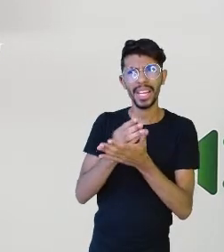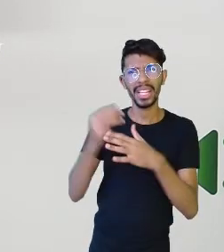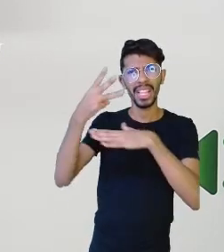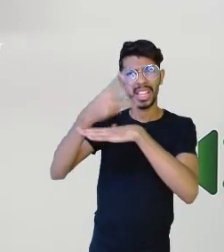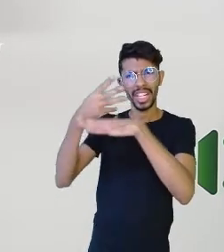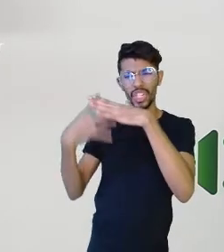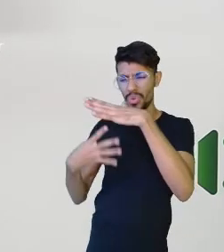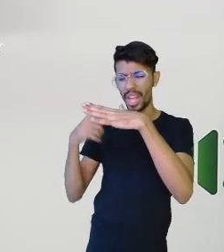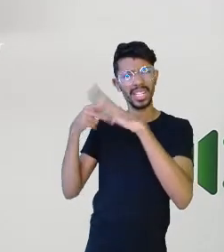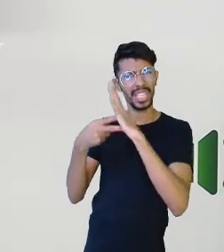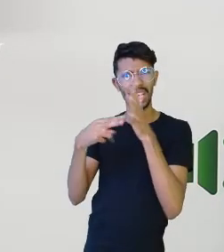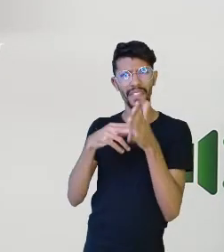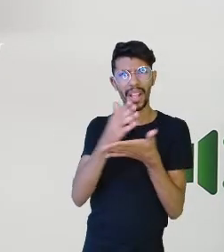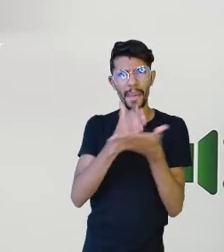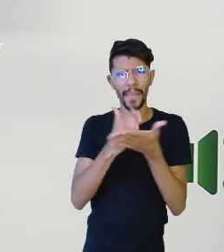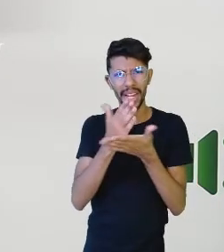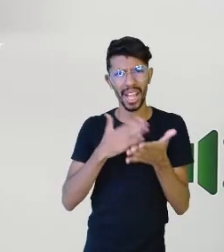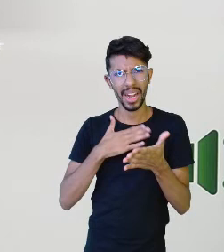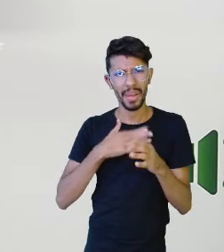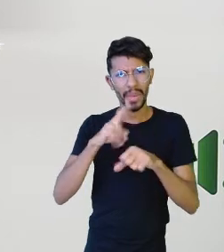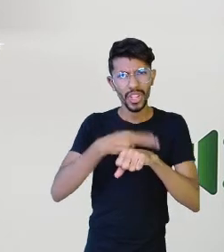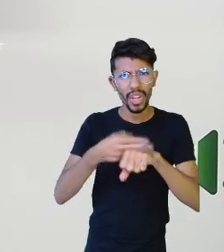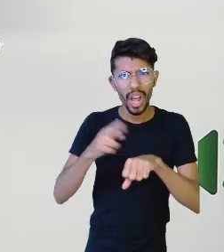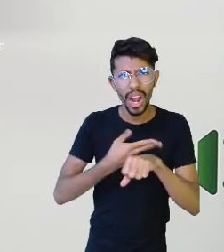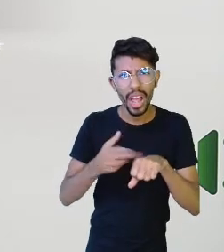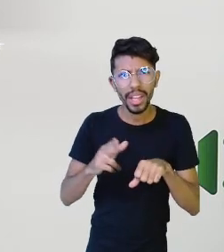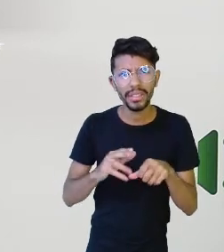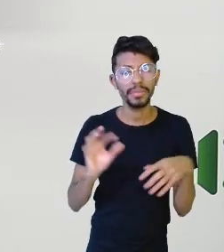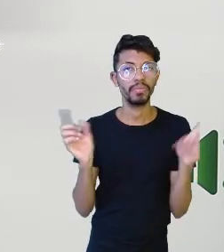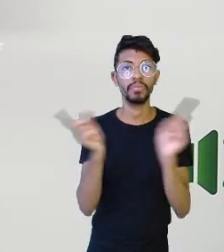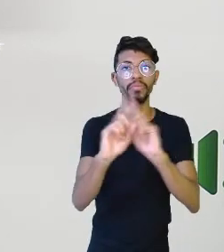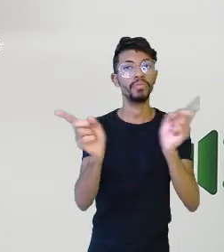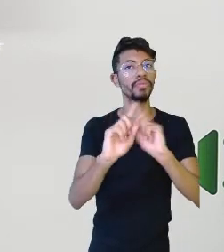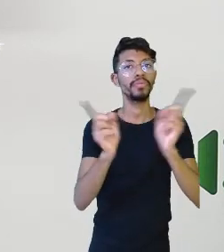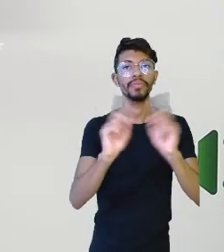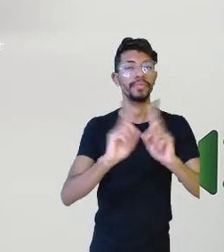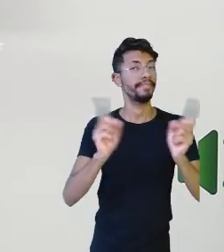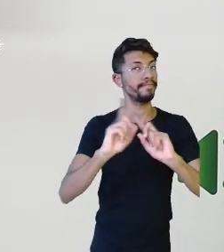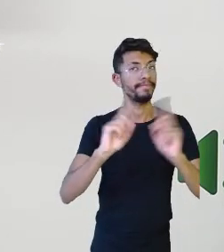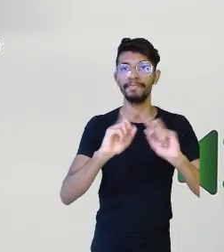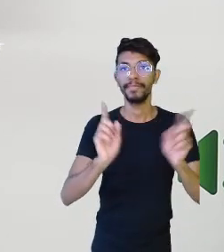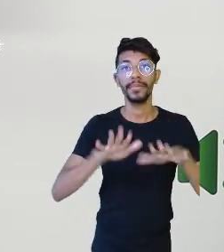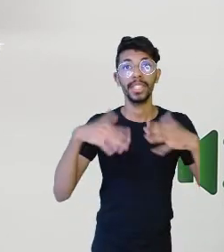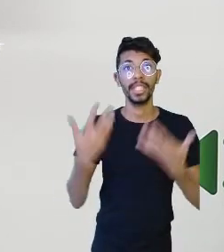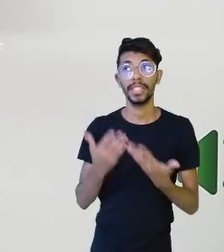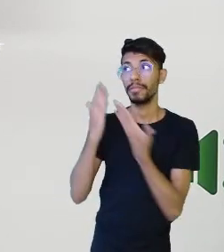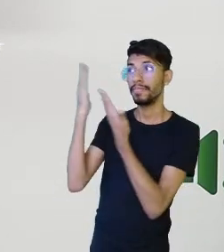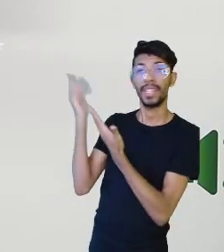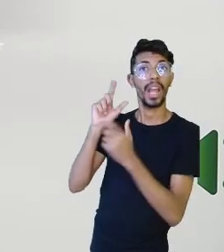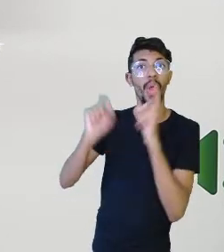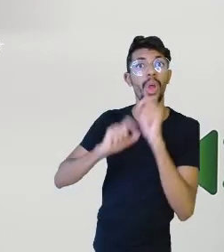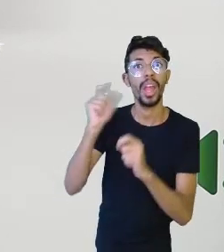3/4 é a metade da minha barra de chocolate? Não, não. Então, isso é